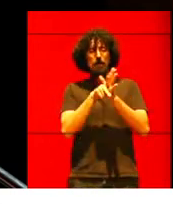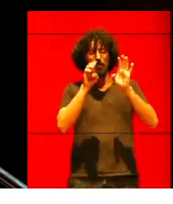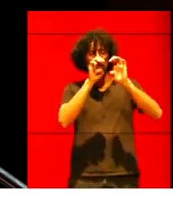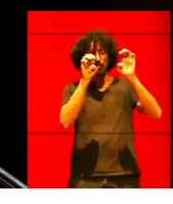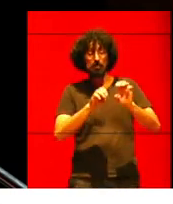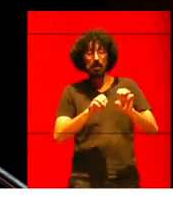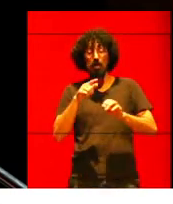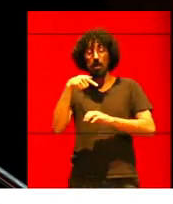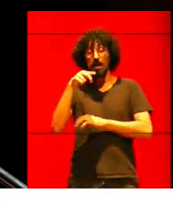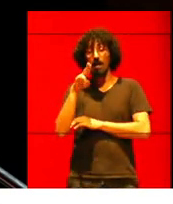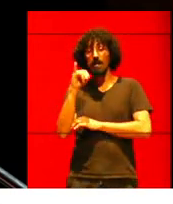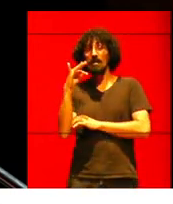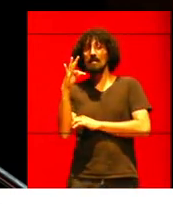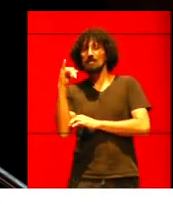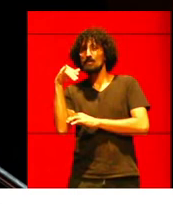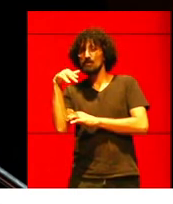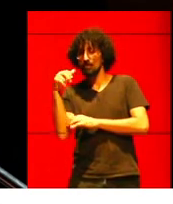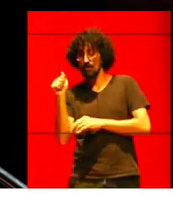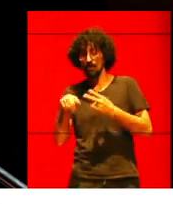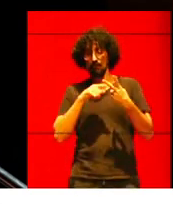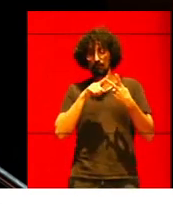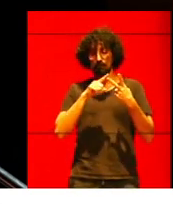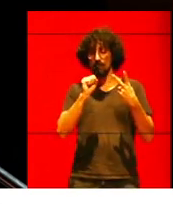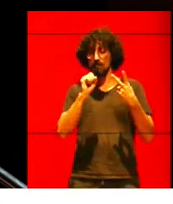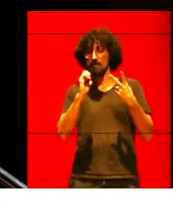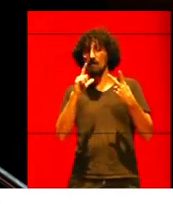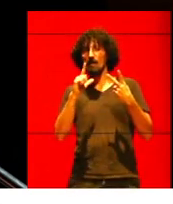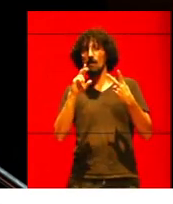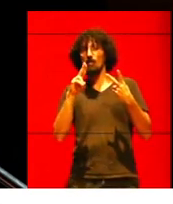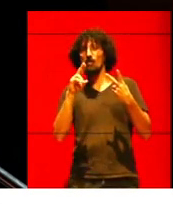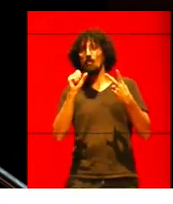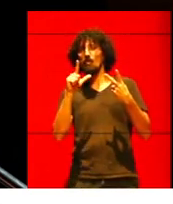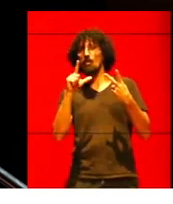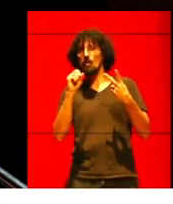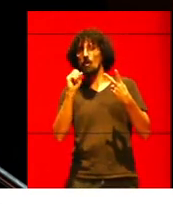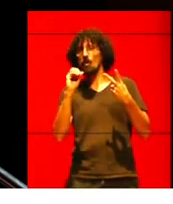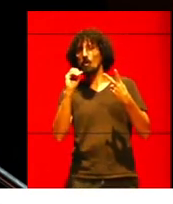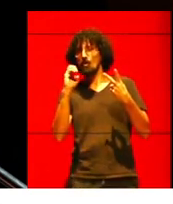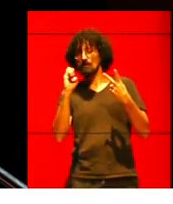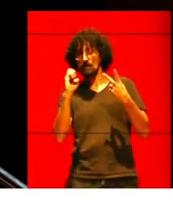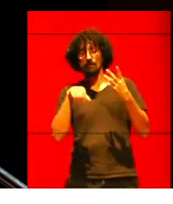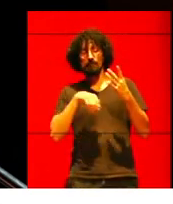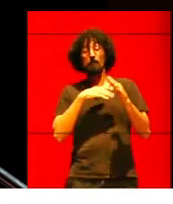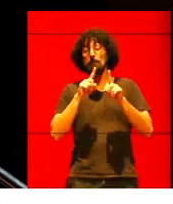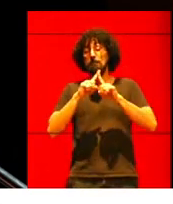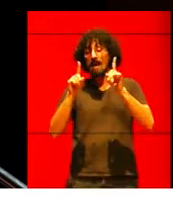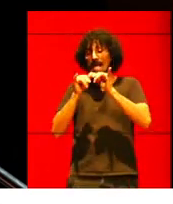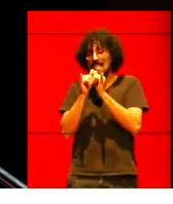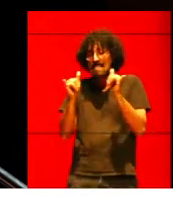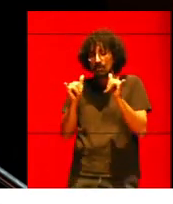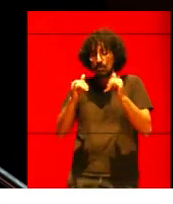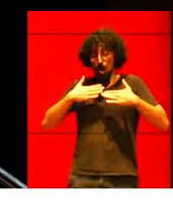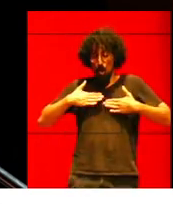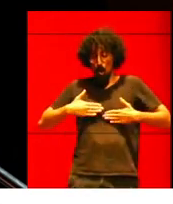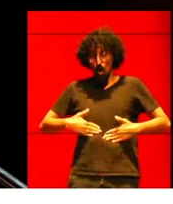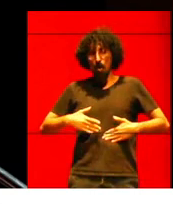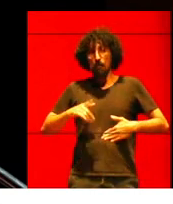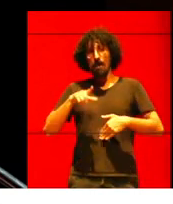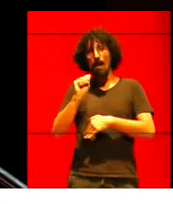quitina e a celulose, em relação à energia, o amido e o glicogênio, certo?